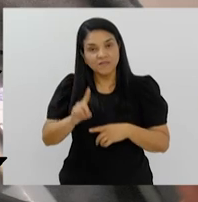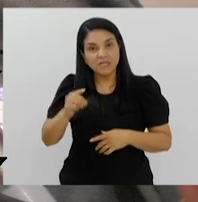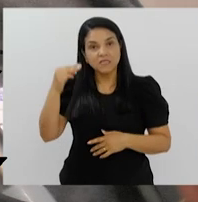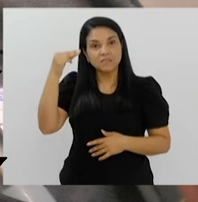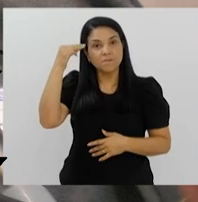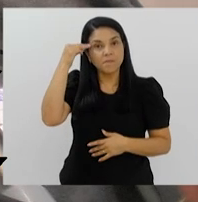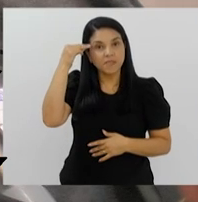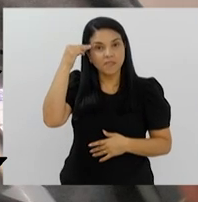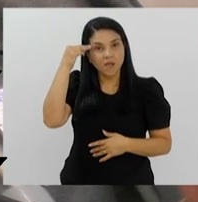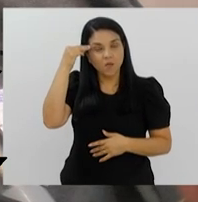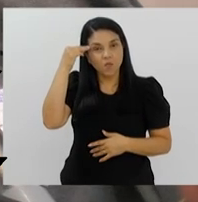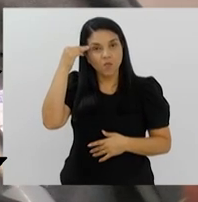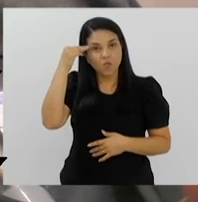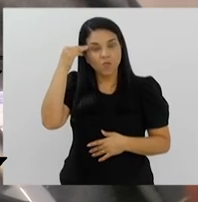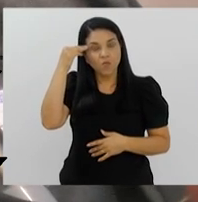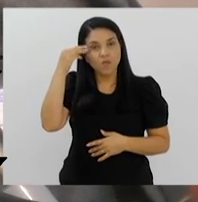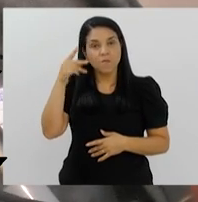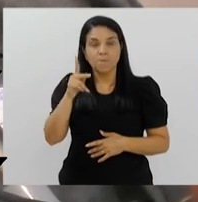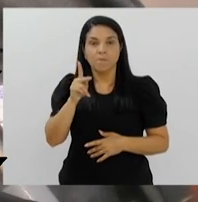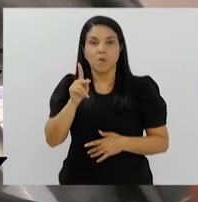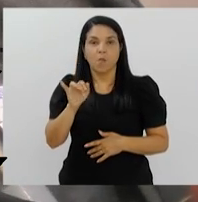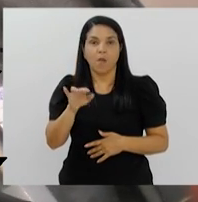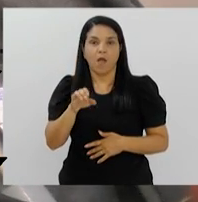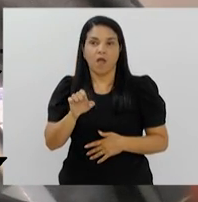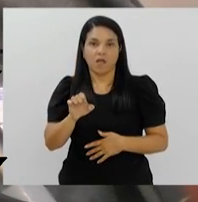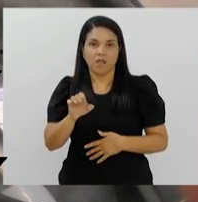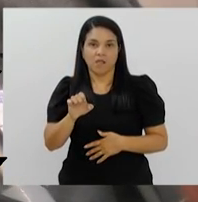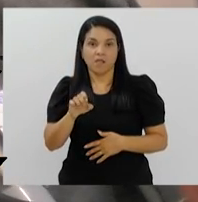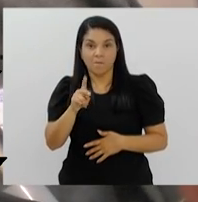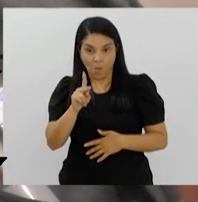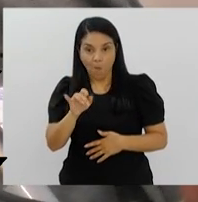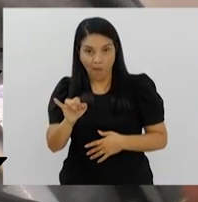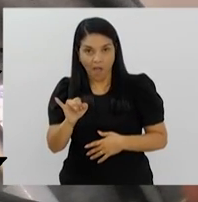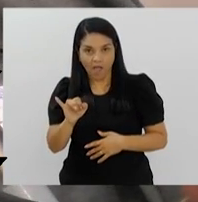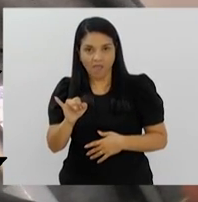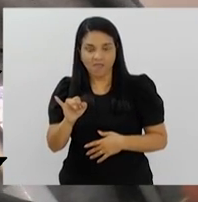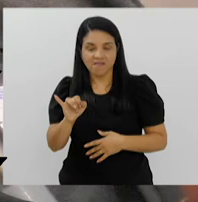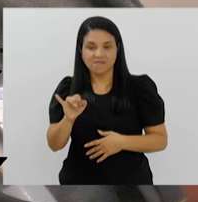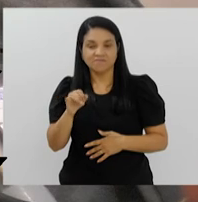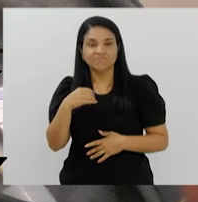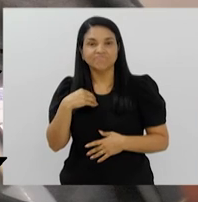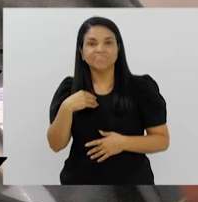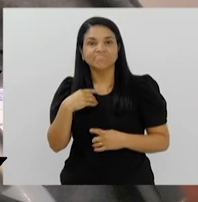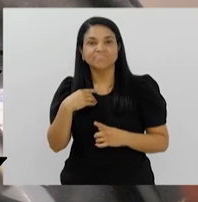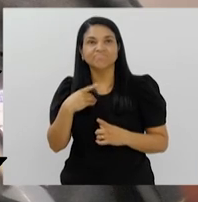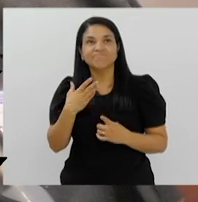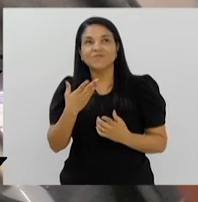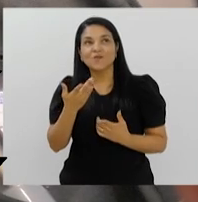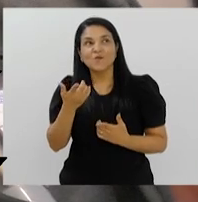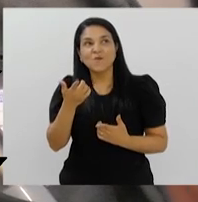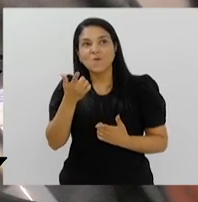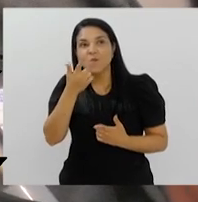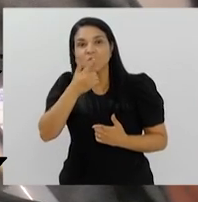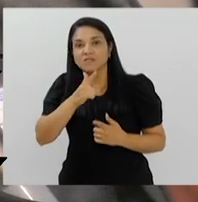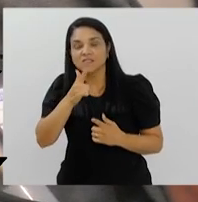pai estaria me manipulando para conseguir algum tipo de